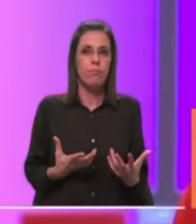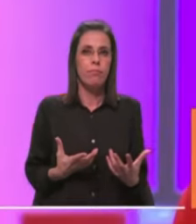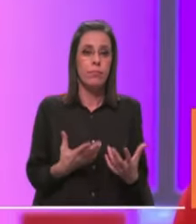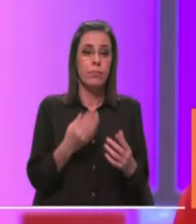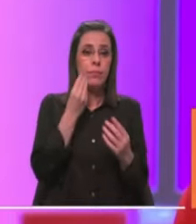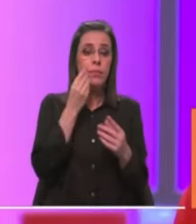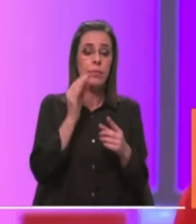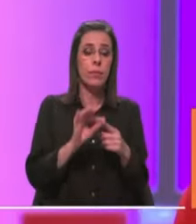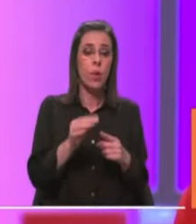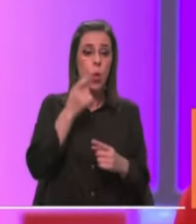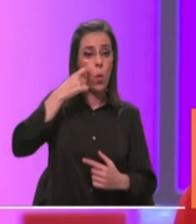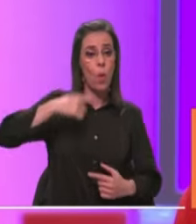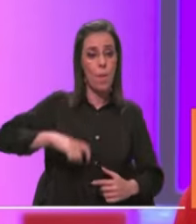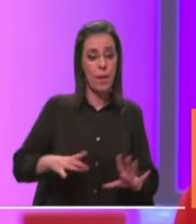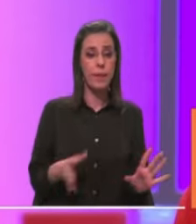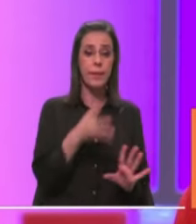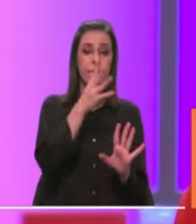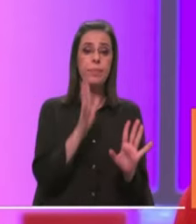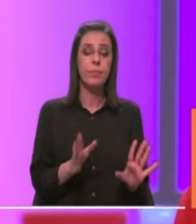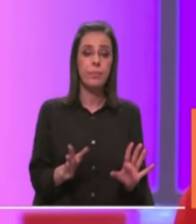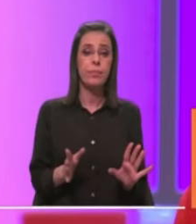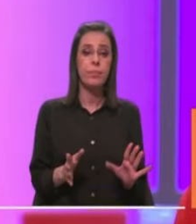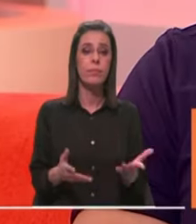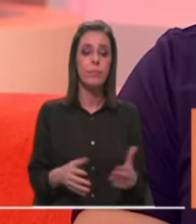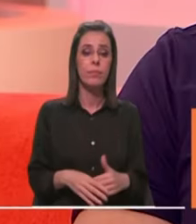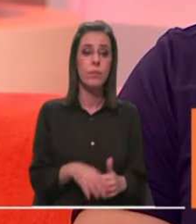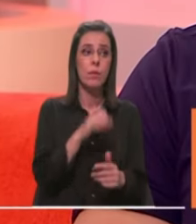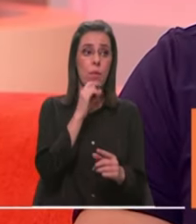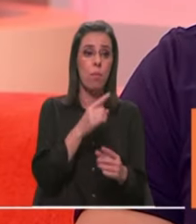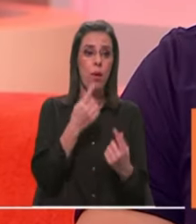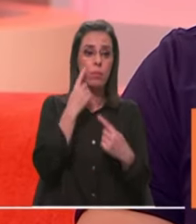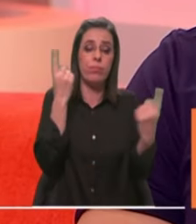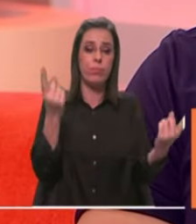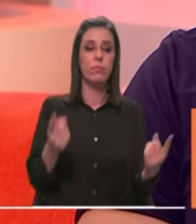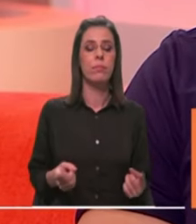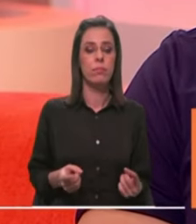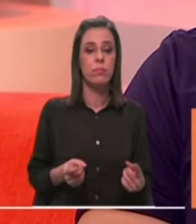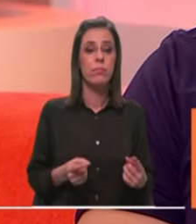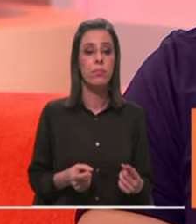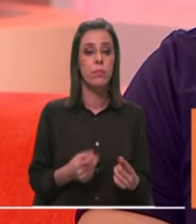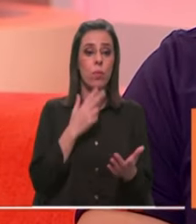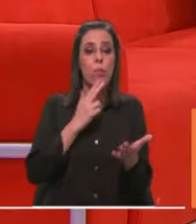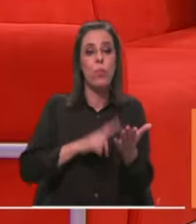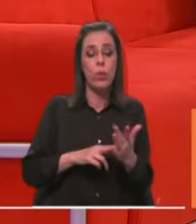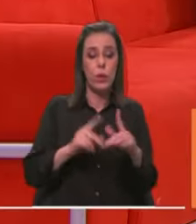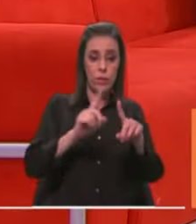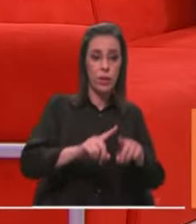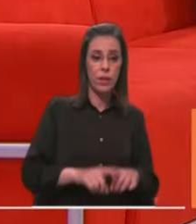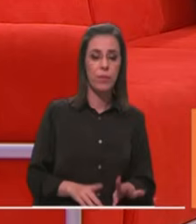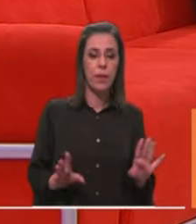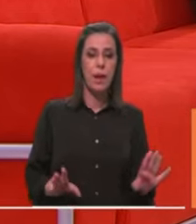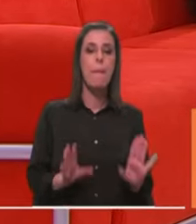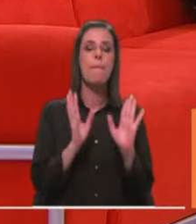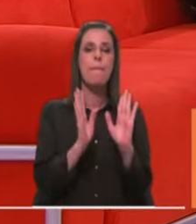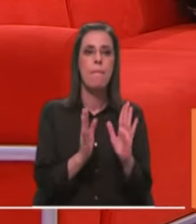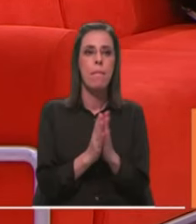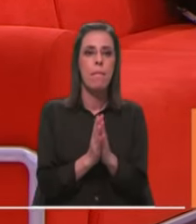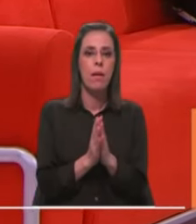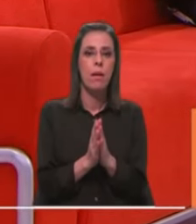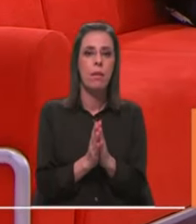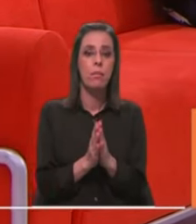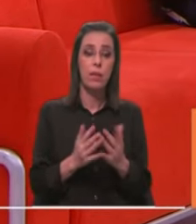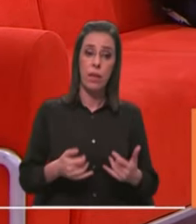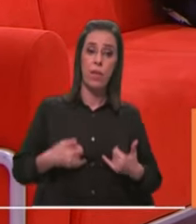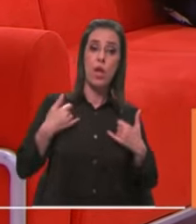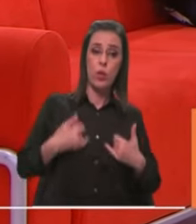características tão humanas infelizmente e que pode vir ao de cima com por razões tão diversas mas deve